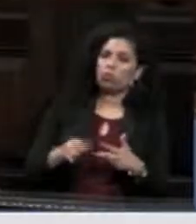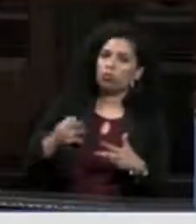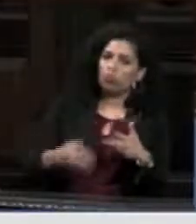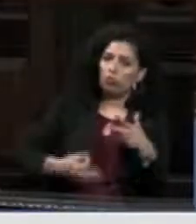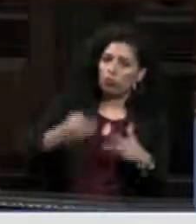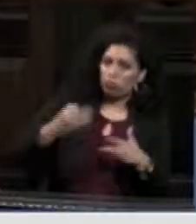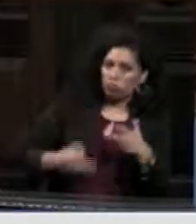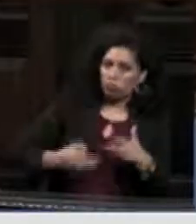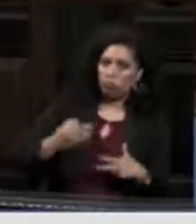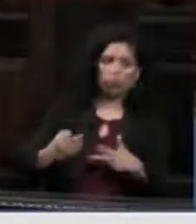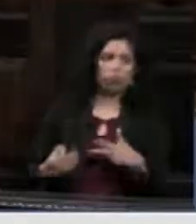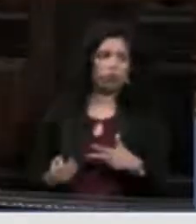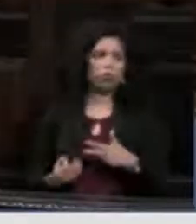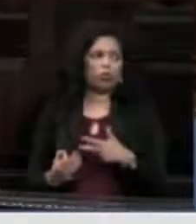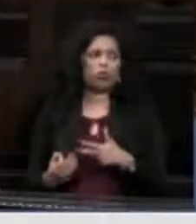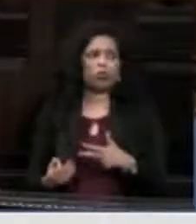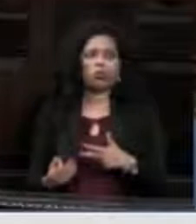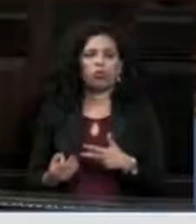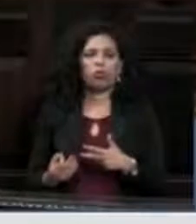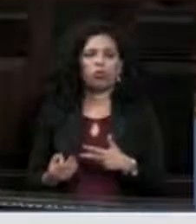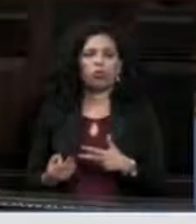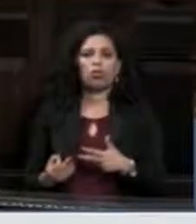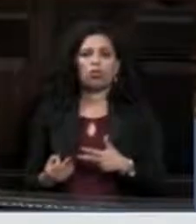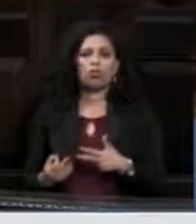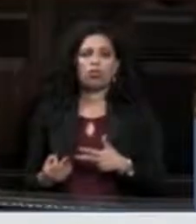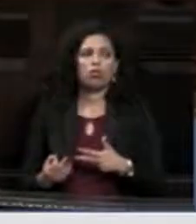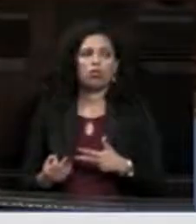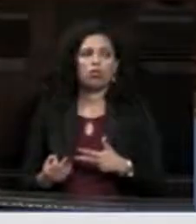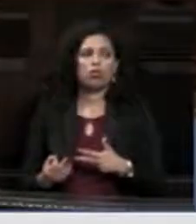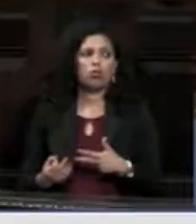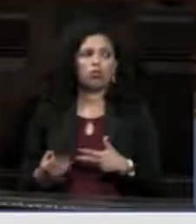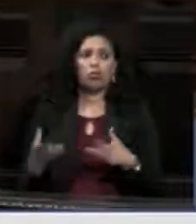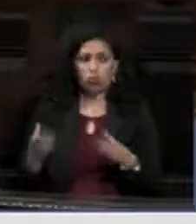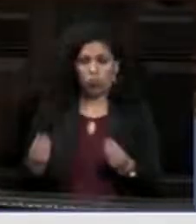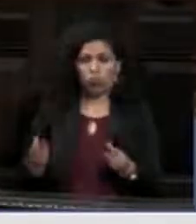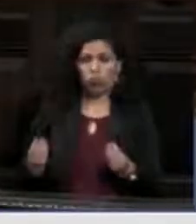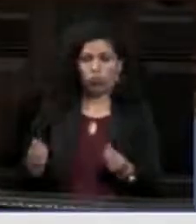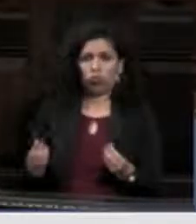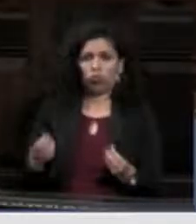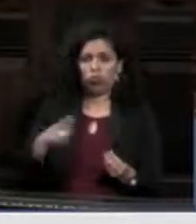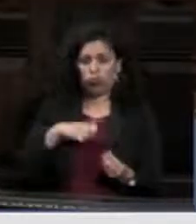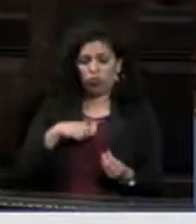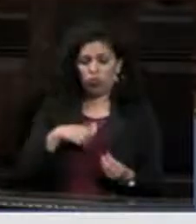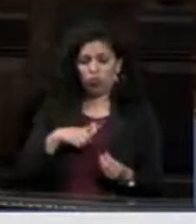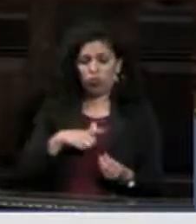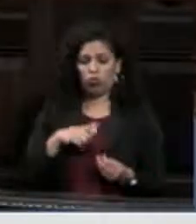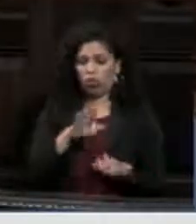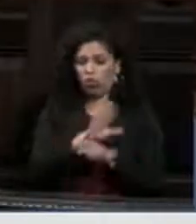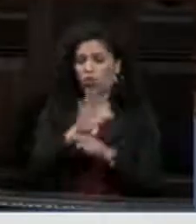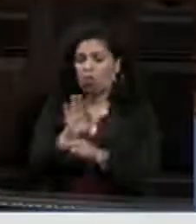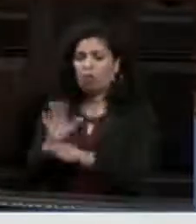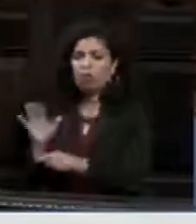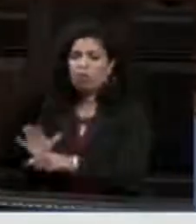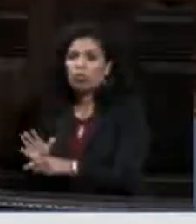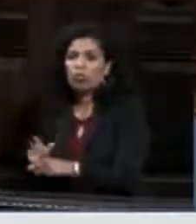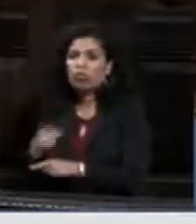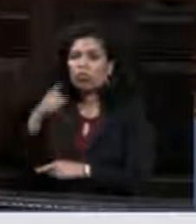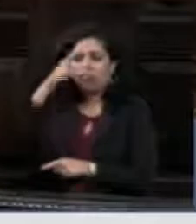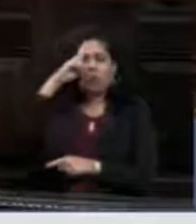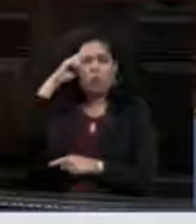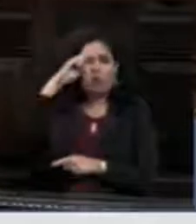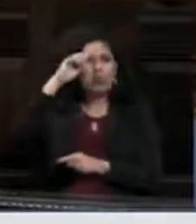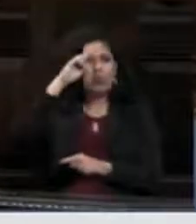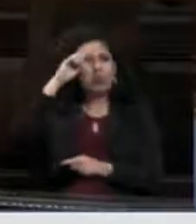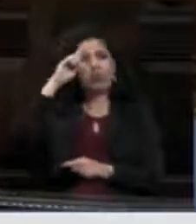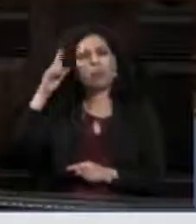há inúmeros membros recebendo auxílios que fazem ultrapassar seus vencimentos,